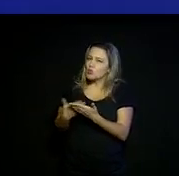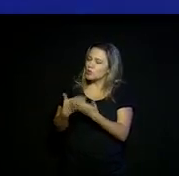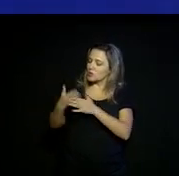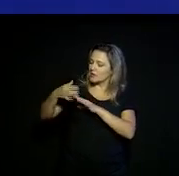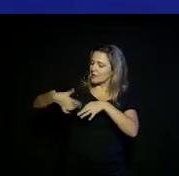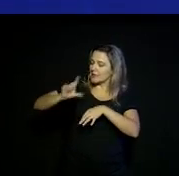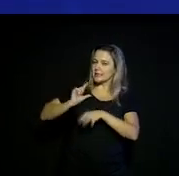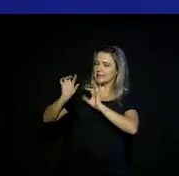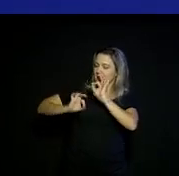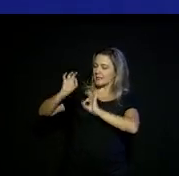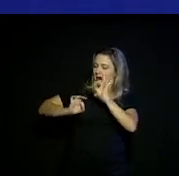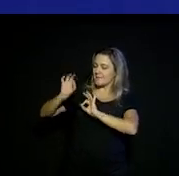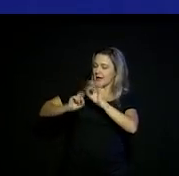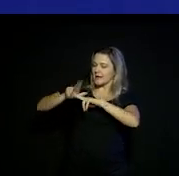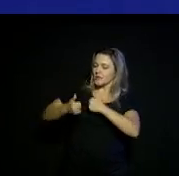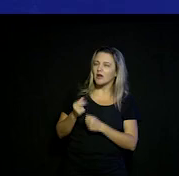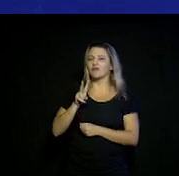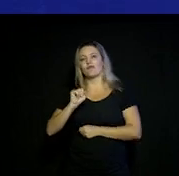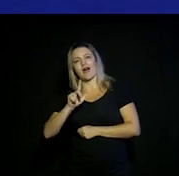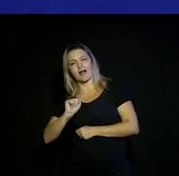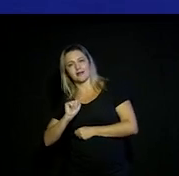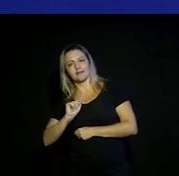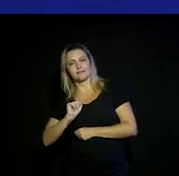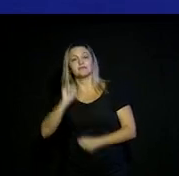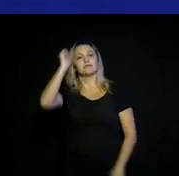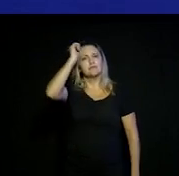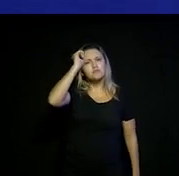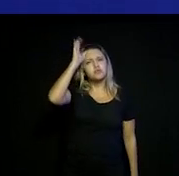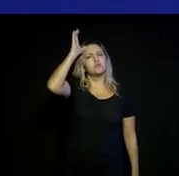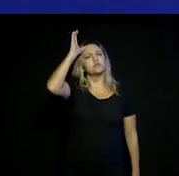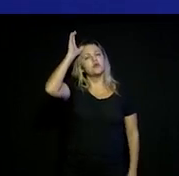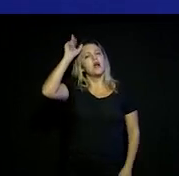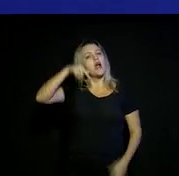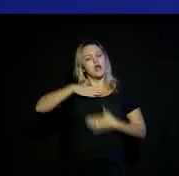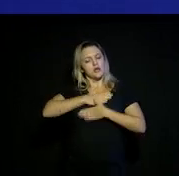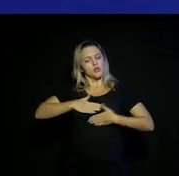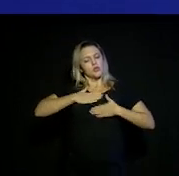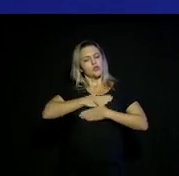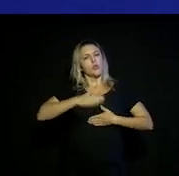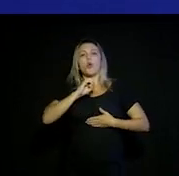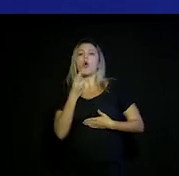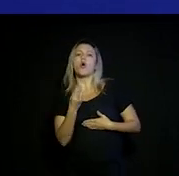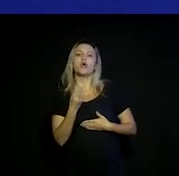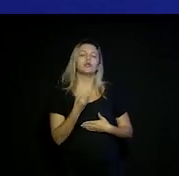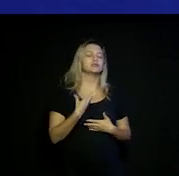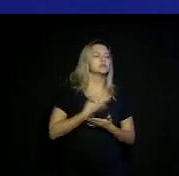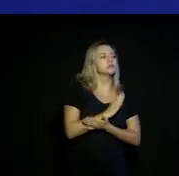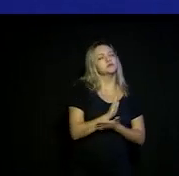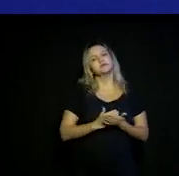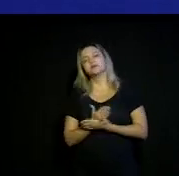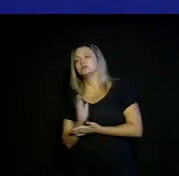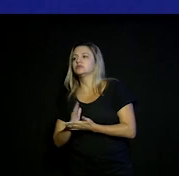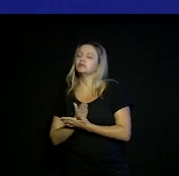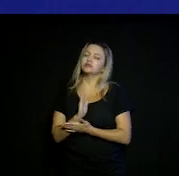ter acesso a essa vaga. O conhecimento é agradável? Ou é um estorvo que está se interpondo entre